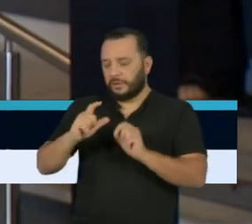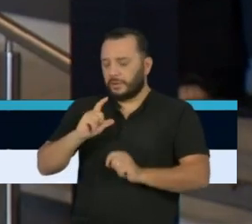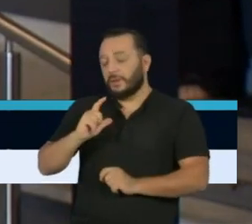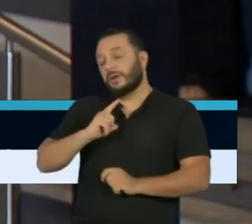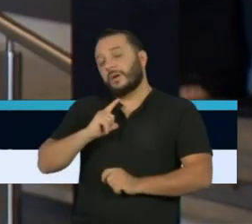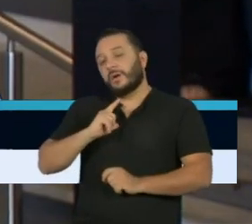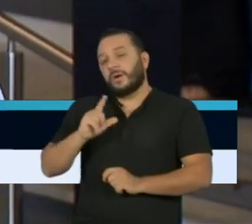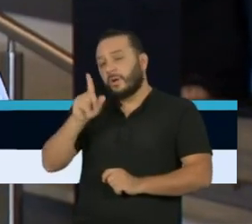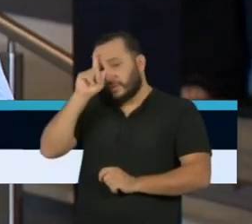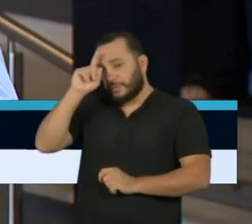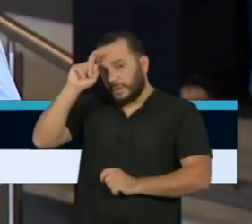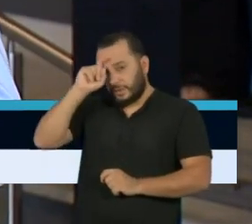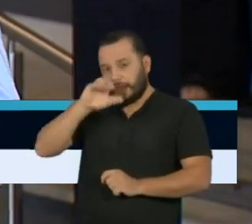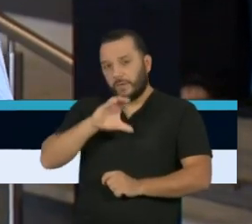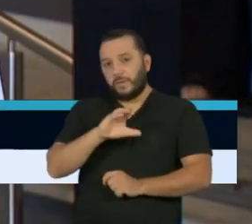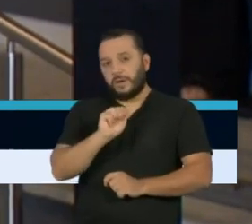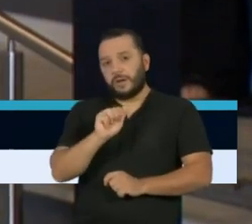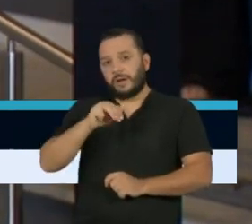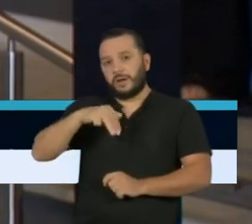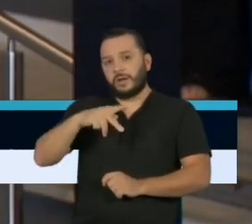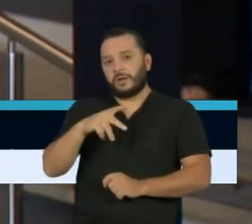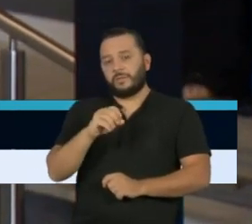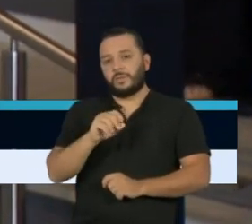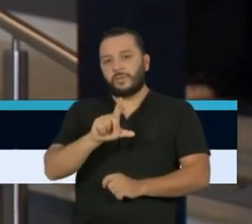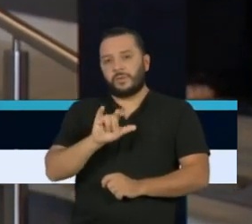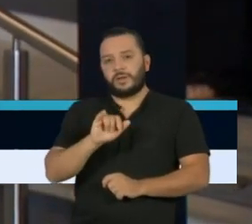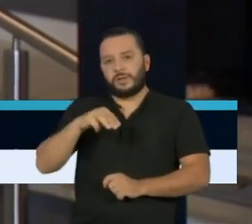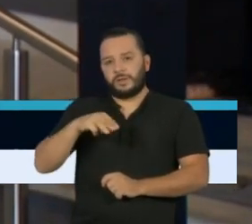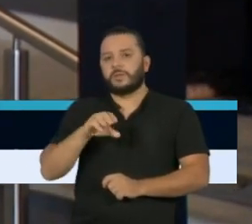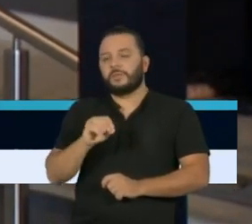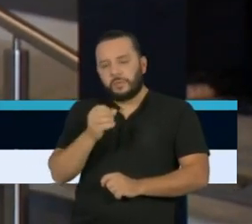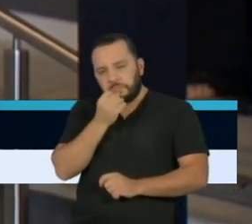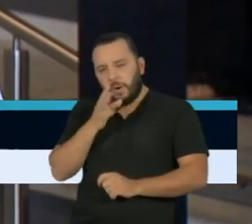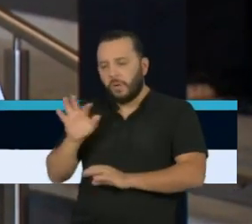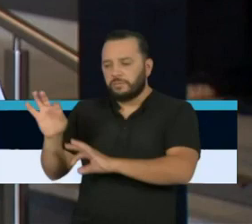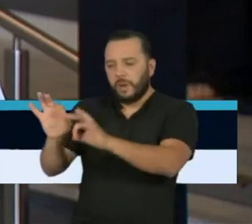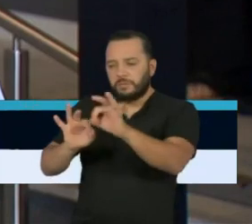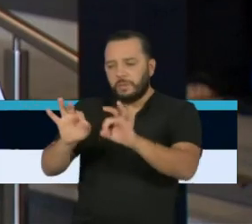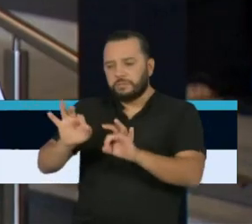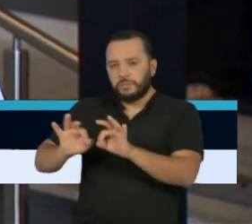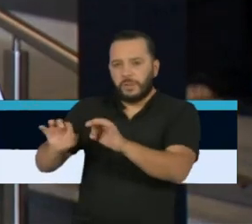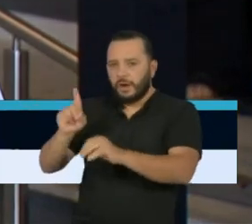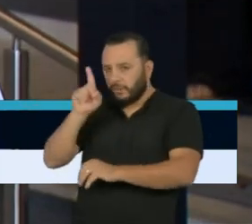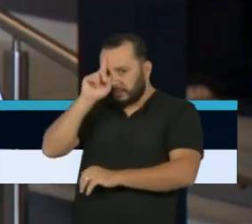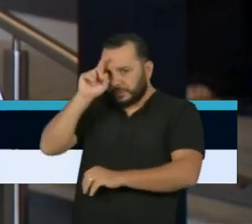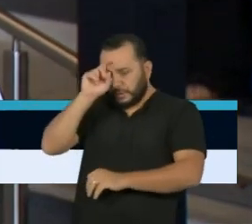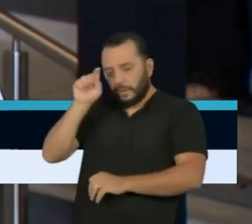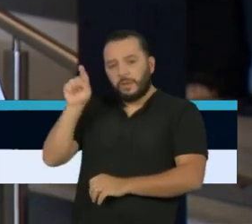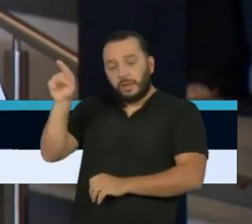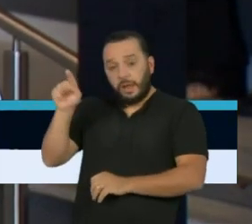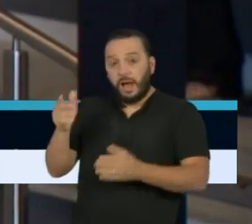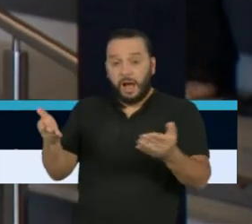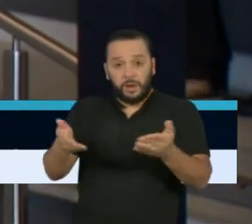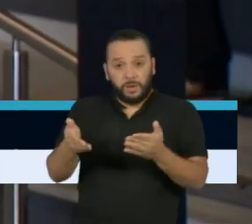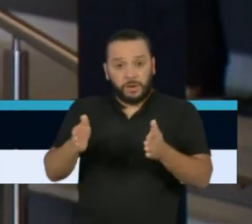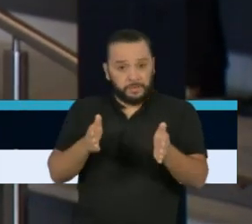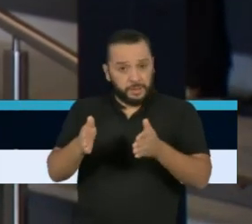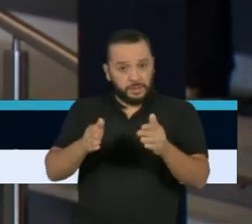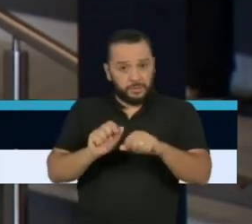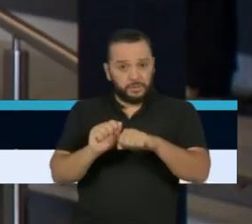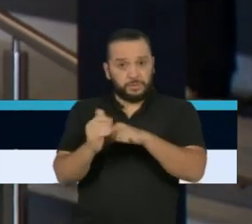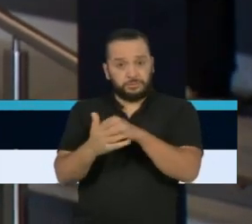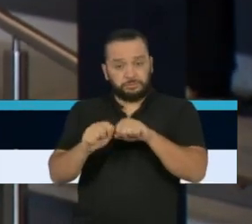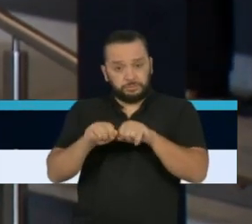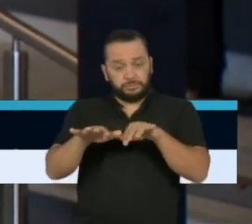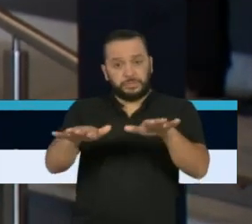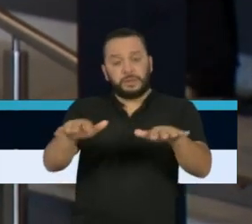estrutura hospitalar do município, e que nesse caso específico agora da pandemia, nós temos uma UPA